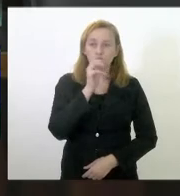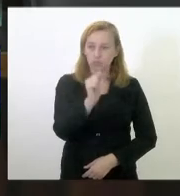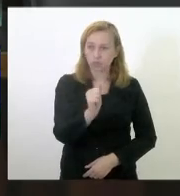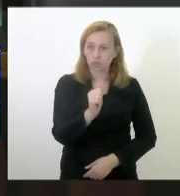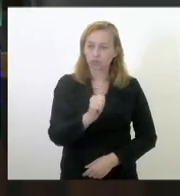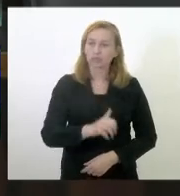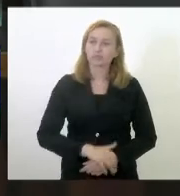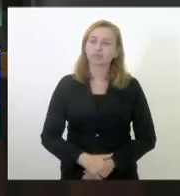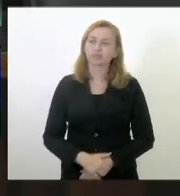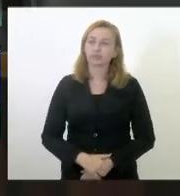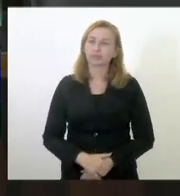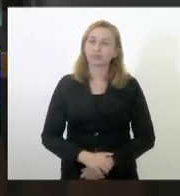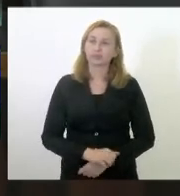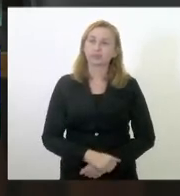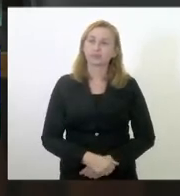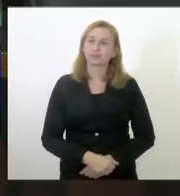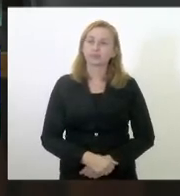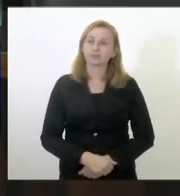Deputado Rodrigo Amorim.